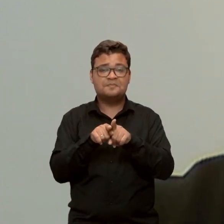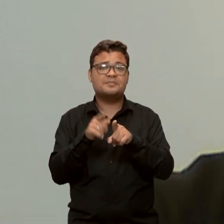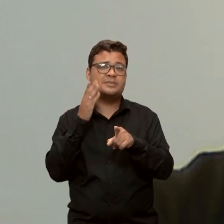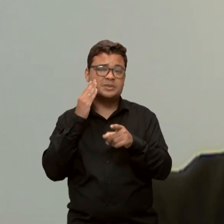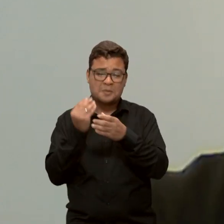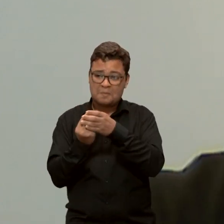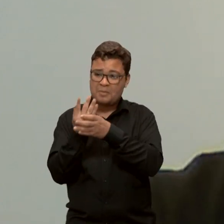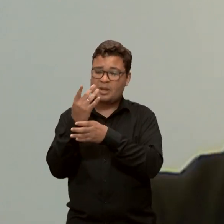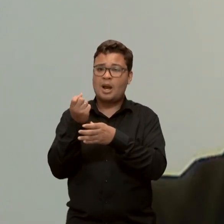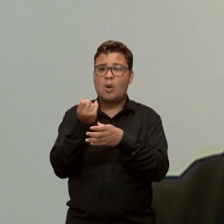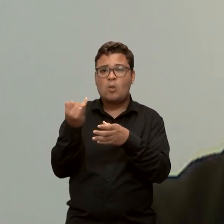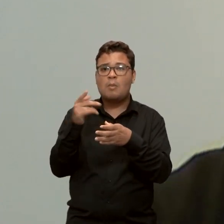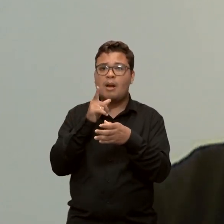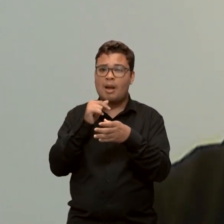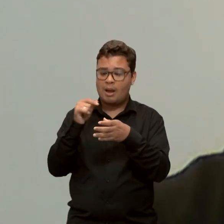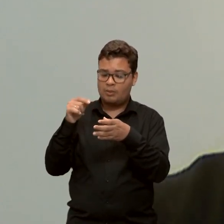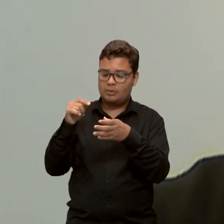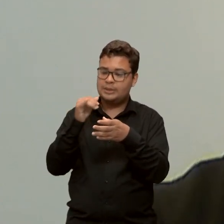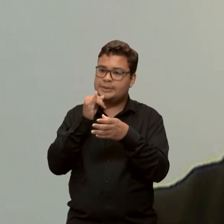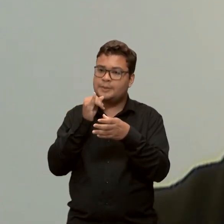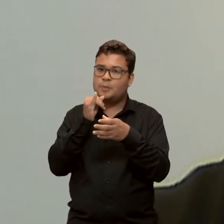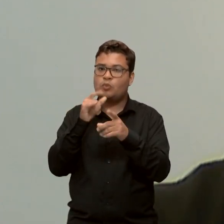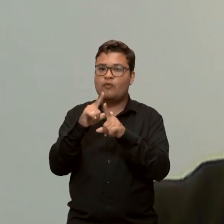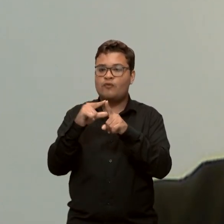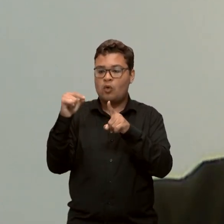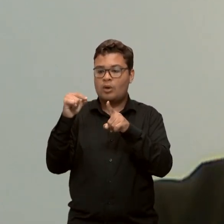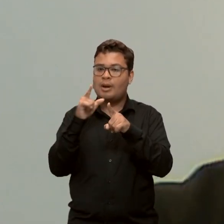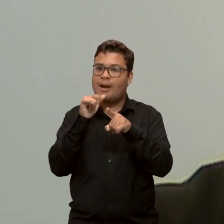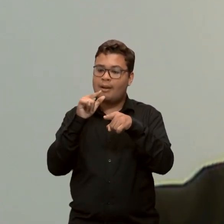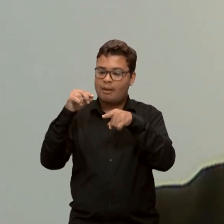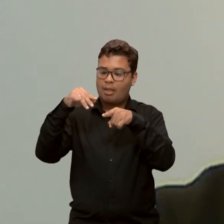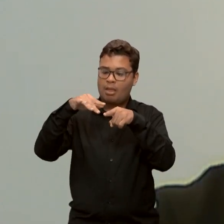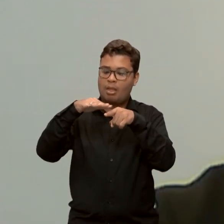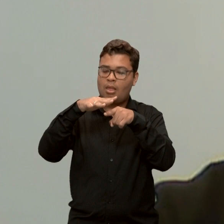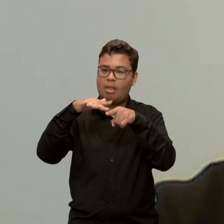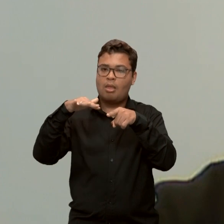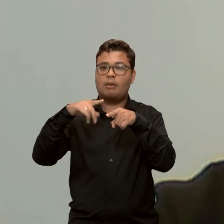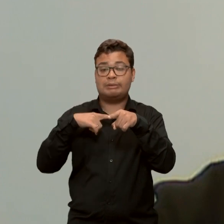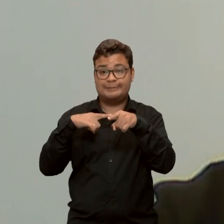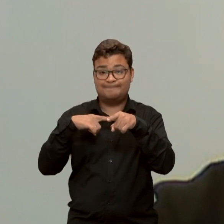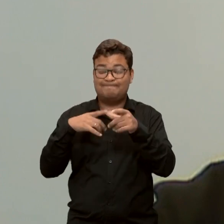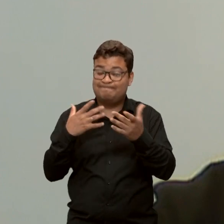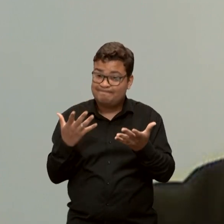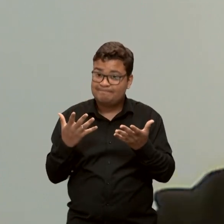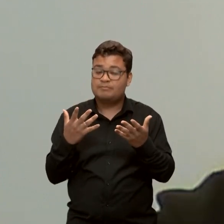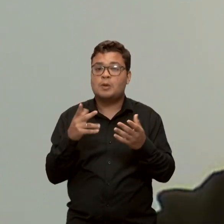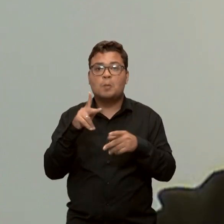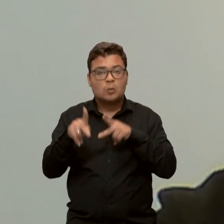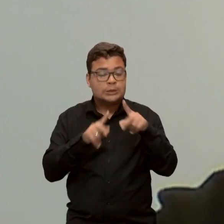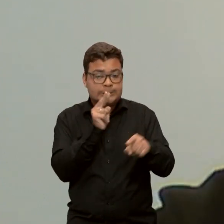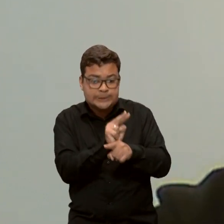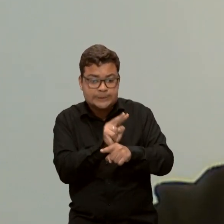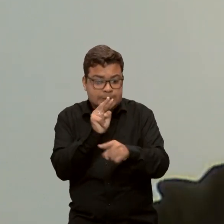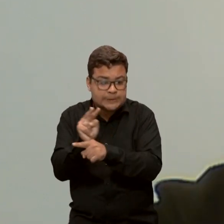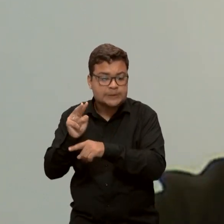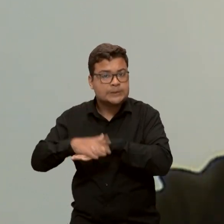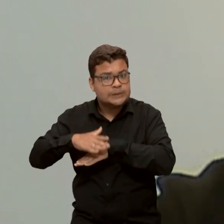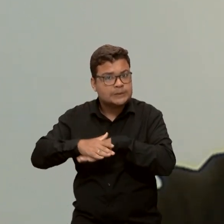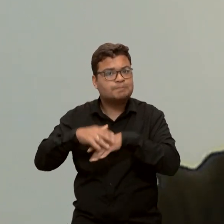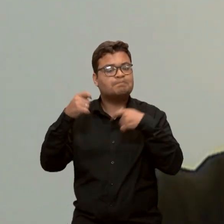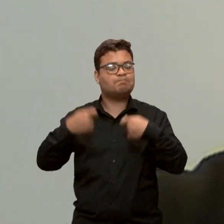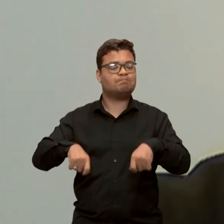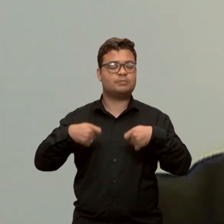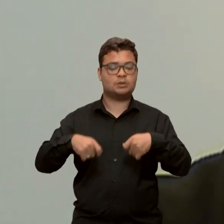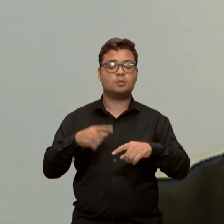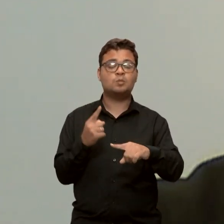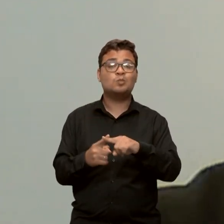alguma coisa que possa acumular água, não colocar os vasinhos com água, sempre com areia, optar pelas plantas que não